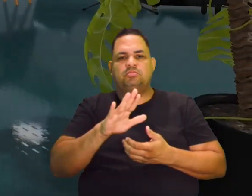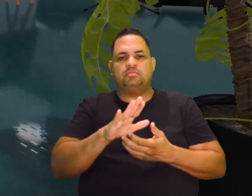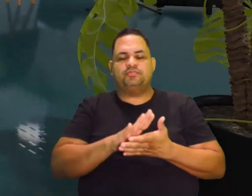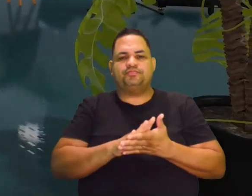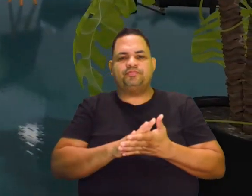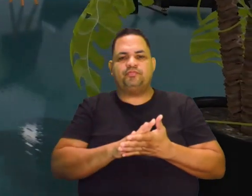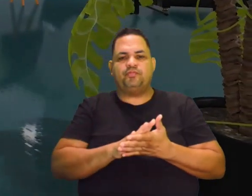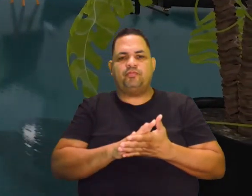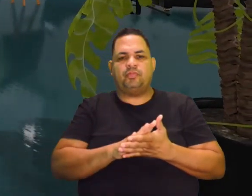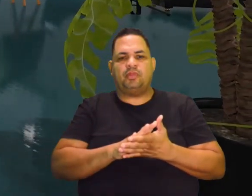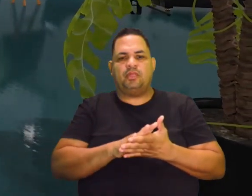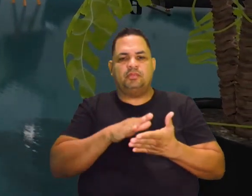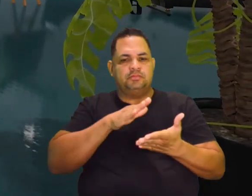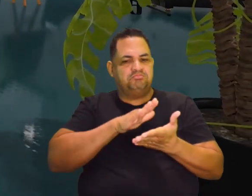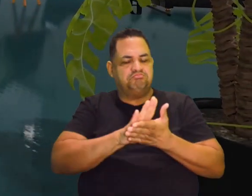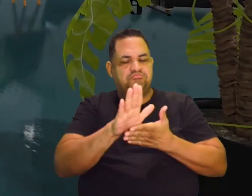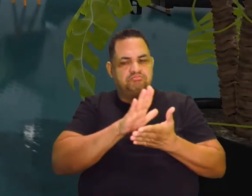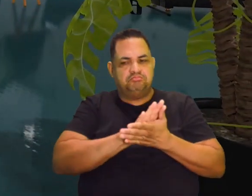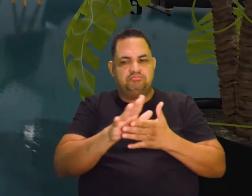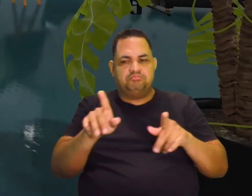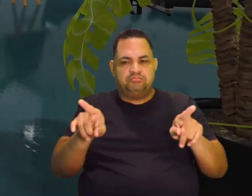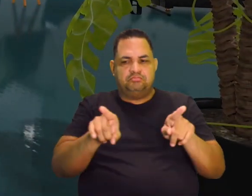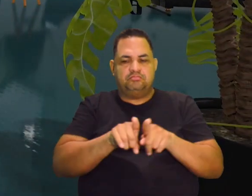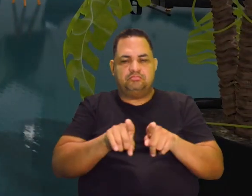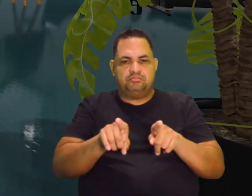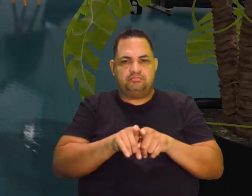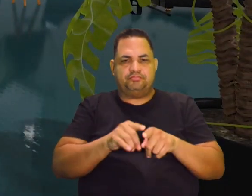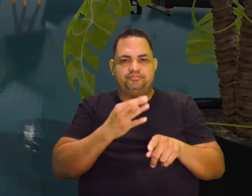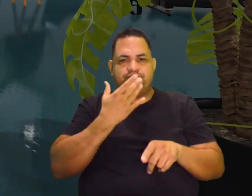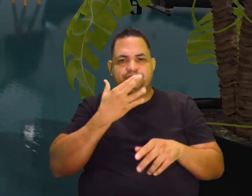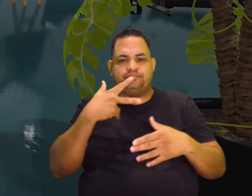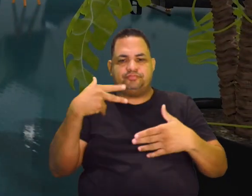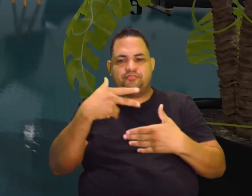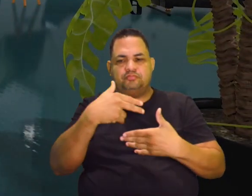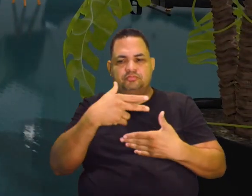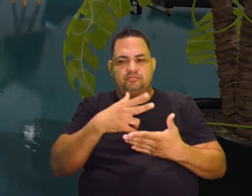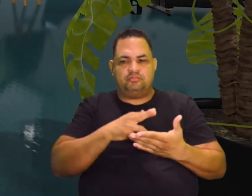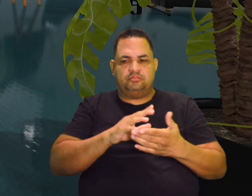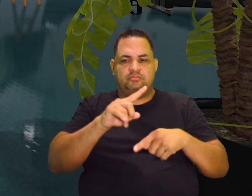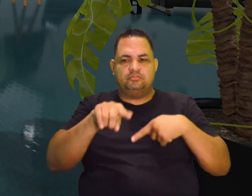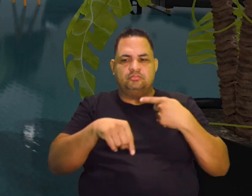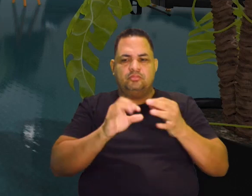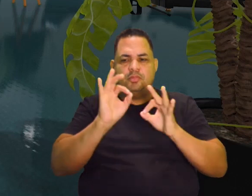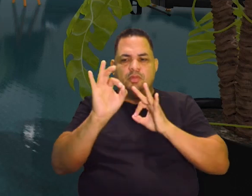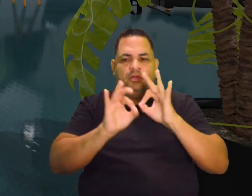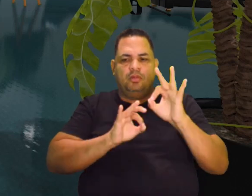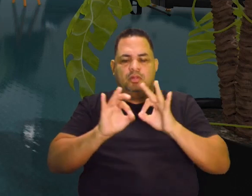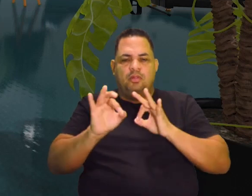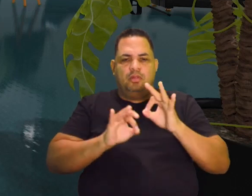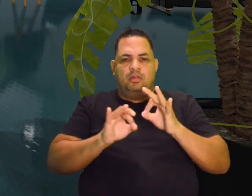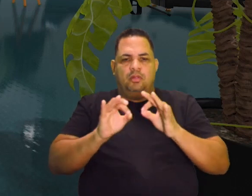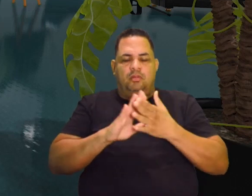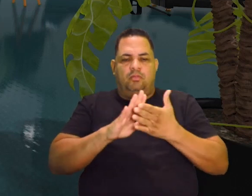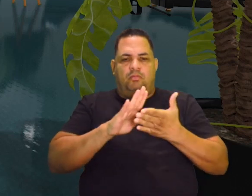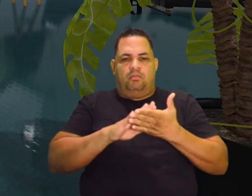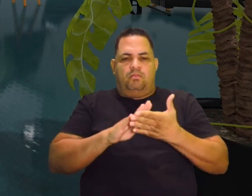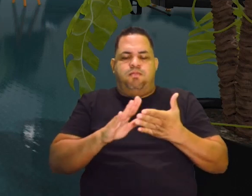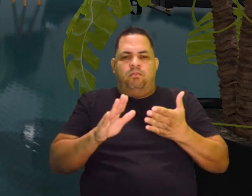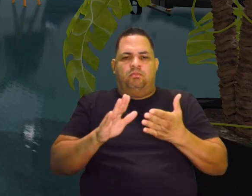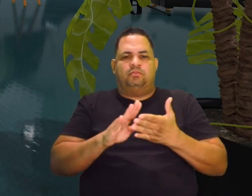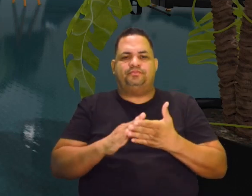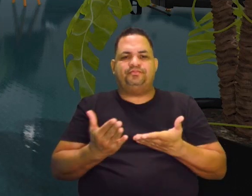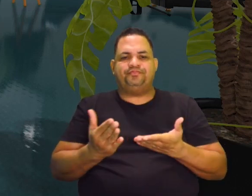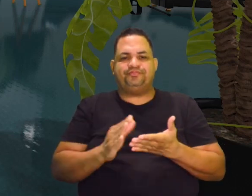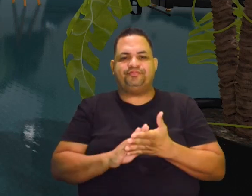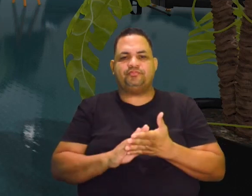imprime, você pode imprimir uma imagem, colorir, recortar e depois montar. Então, tem como fazer de várias formas. Então,